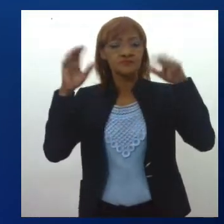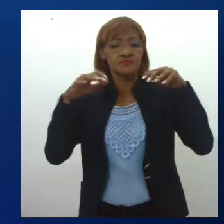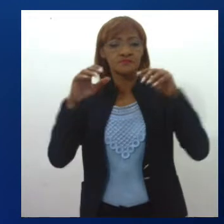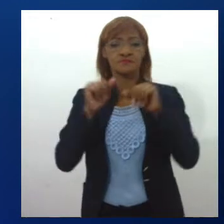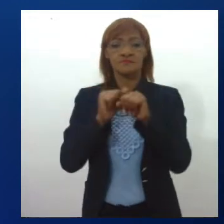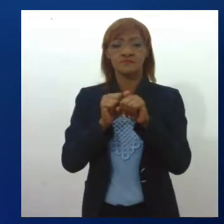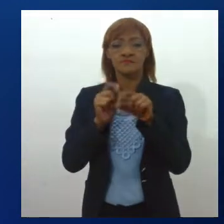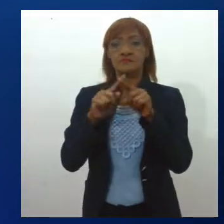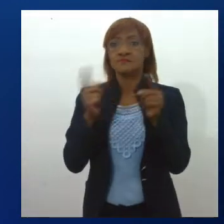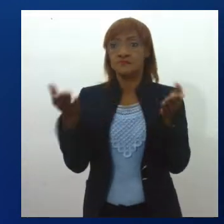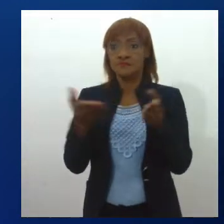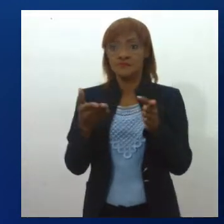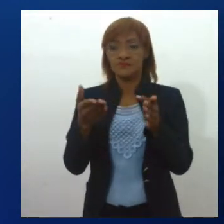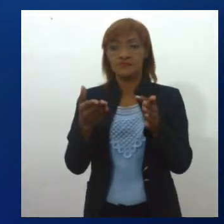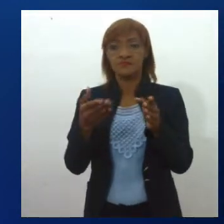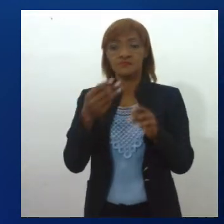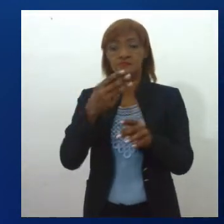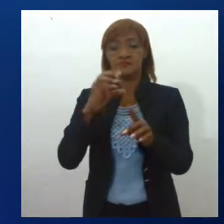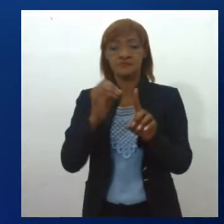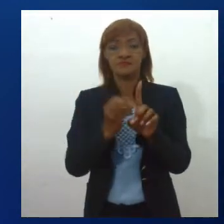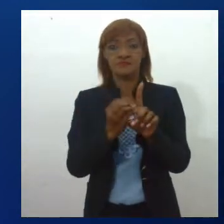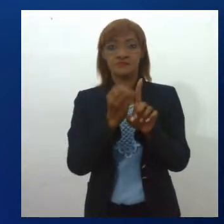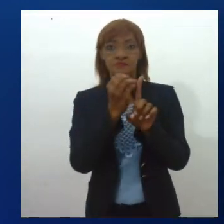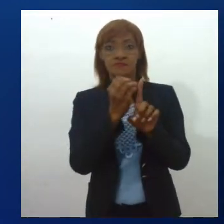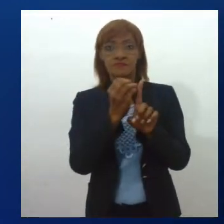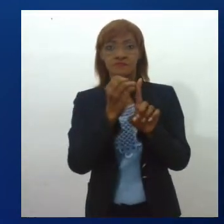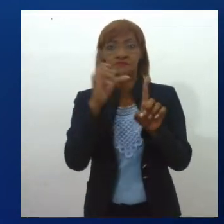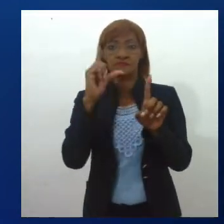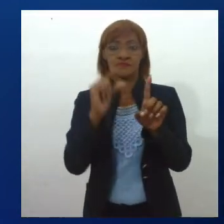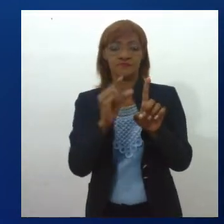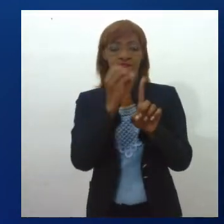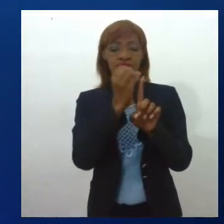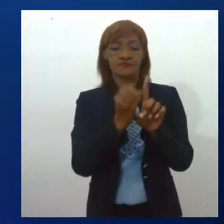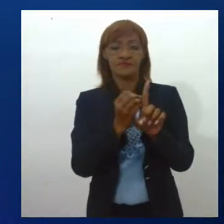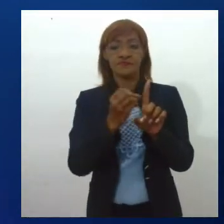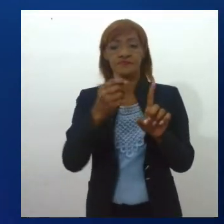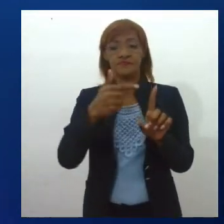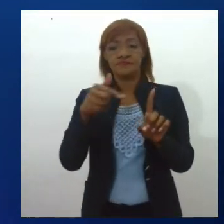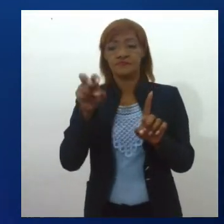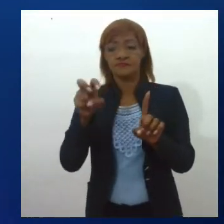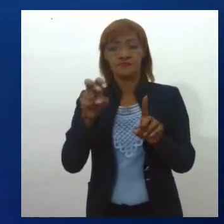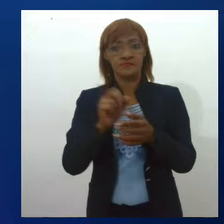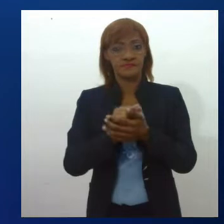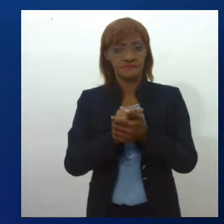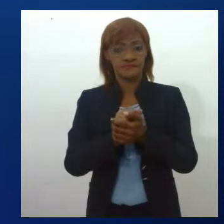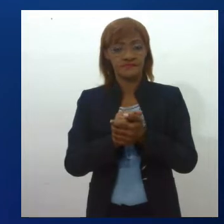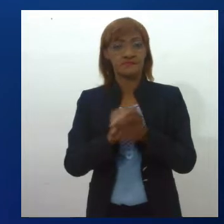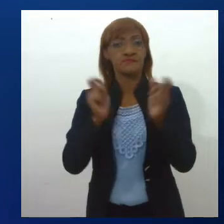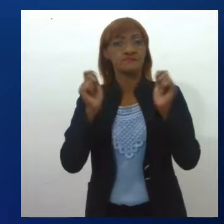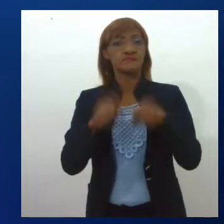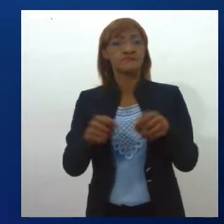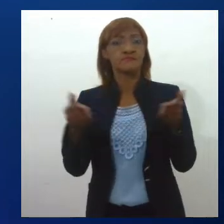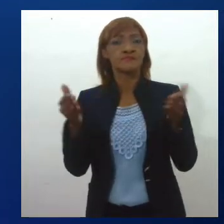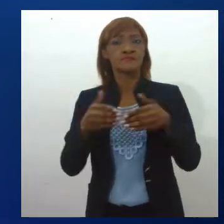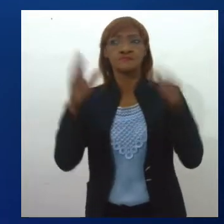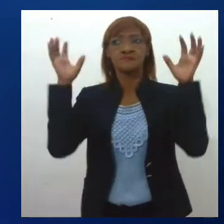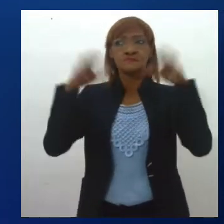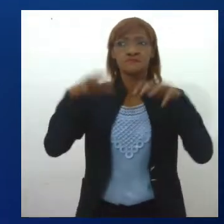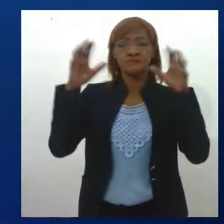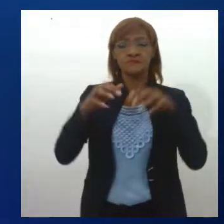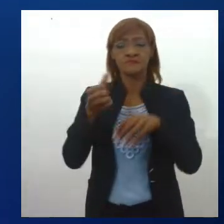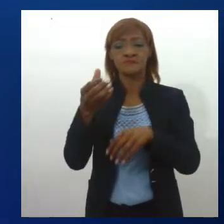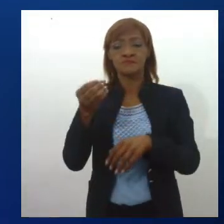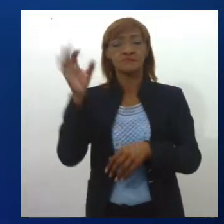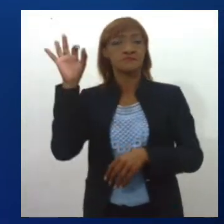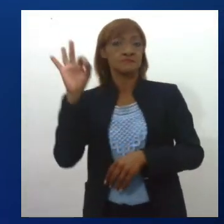temperatura máxima prevista de 30 graus, a mínima de 25 graus. A probabilidade de chuva é de